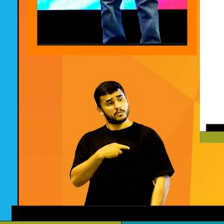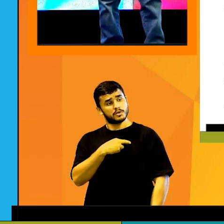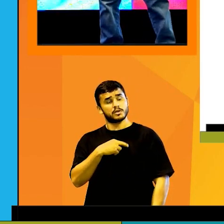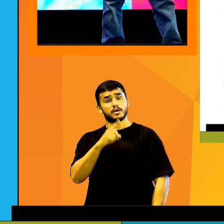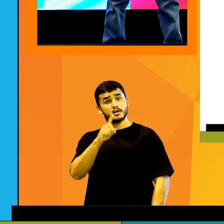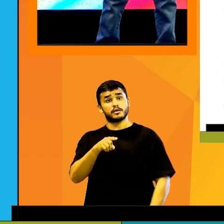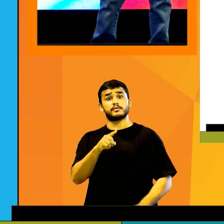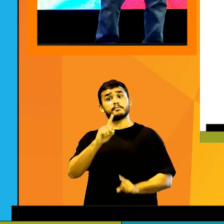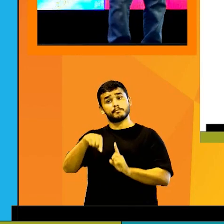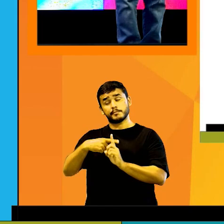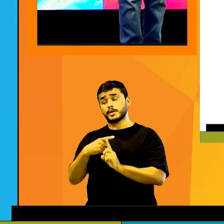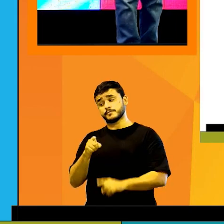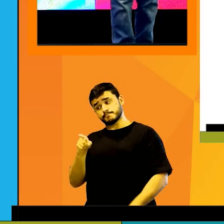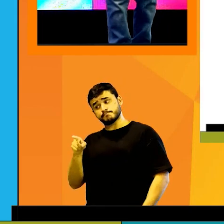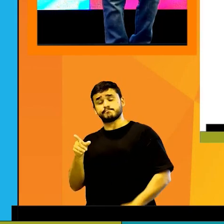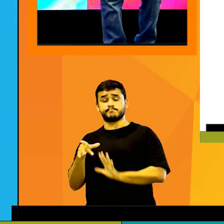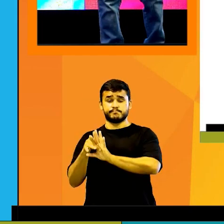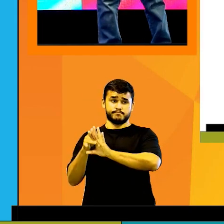Alves.